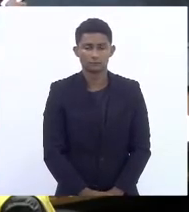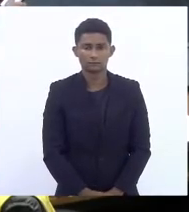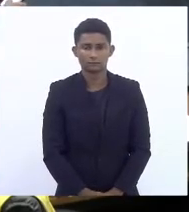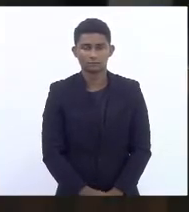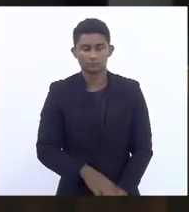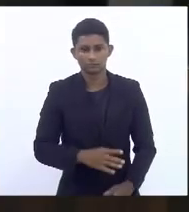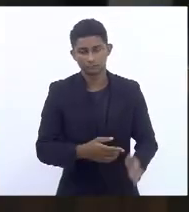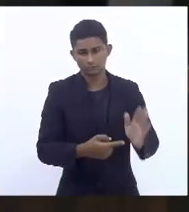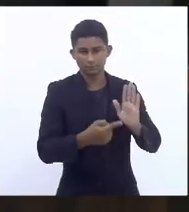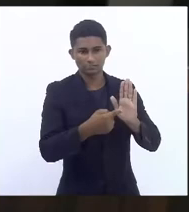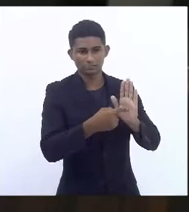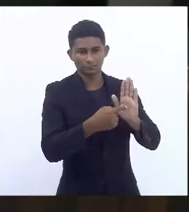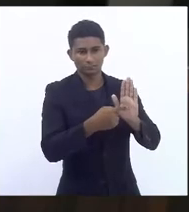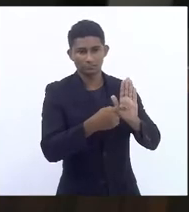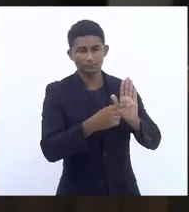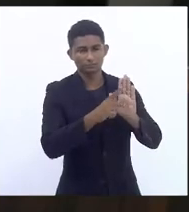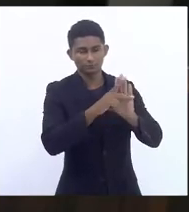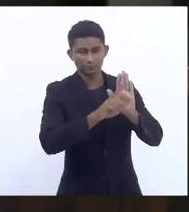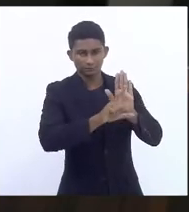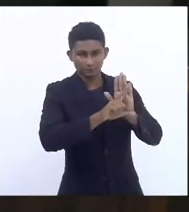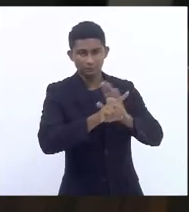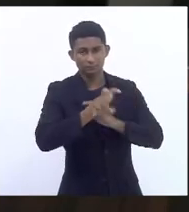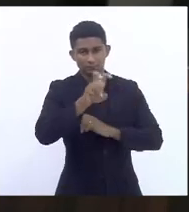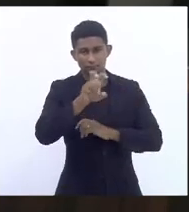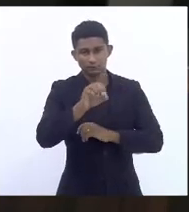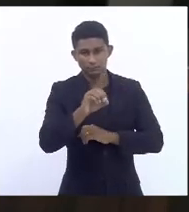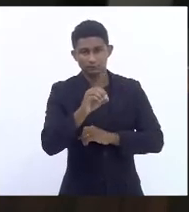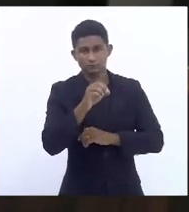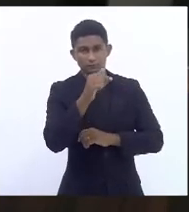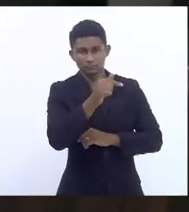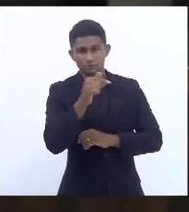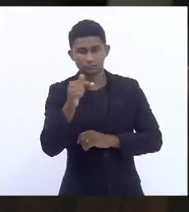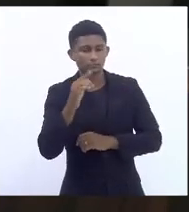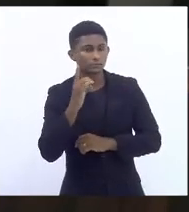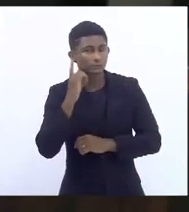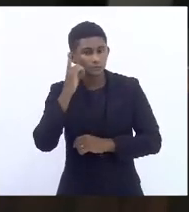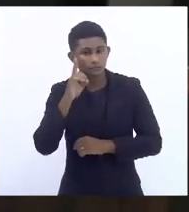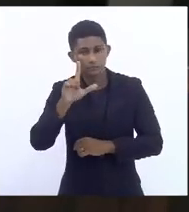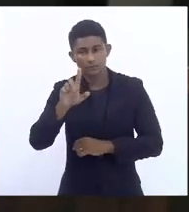projeto de lei número 5077, deputada Lucinha,